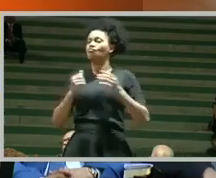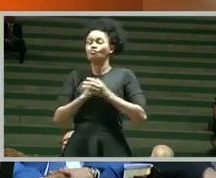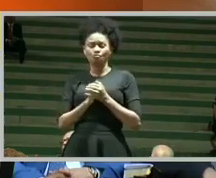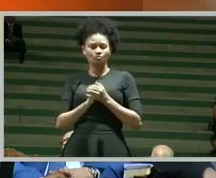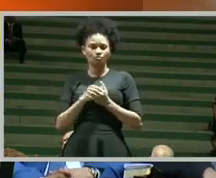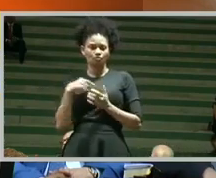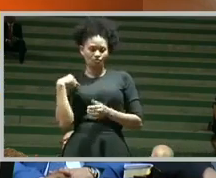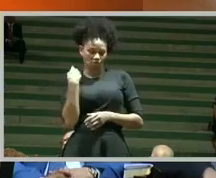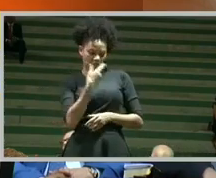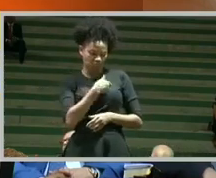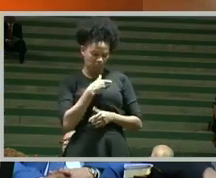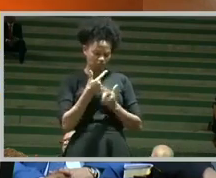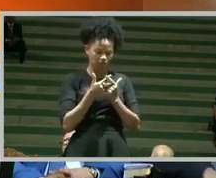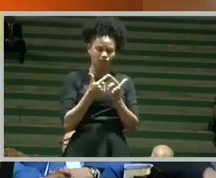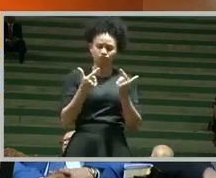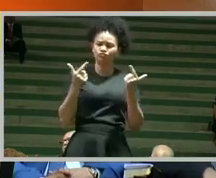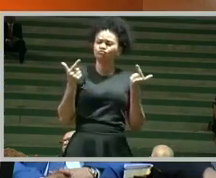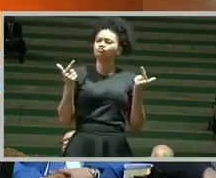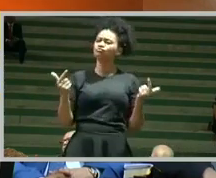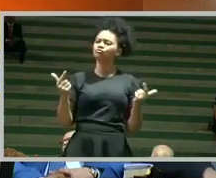a nossa sorte.